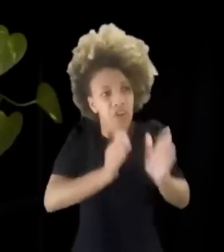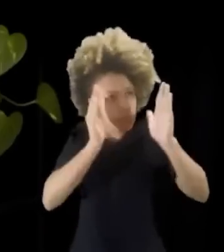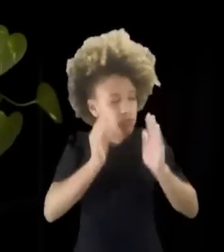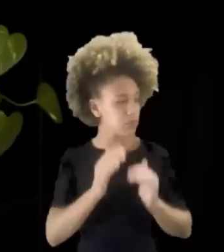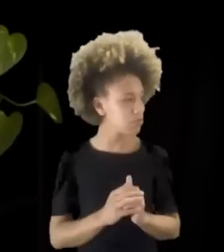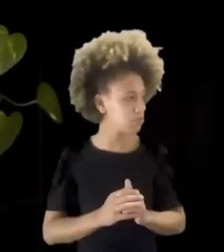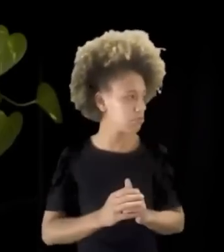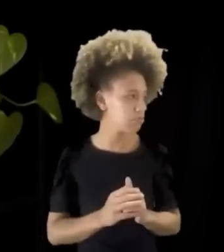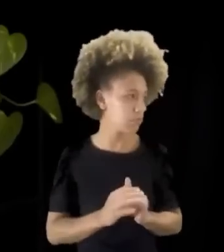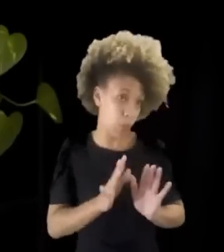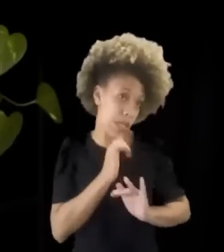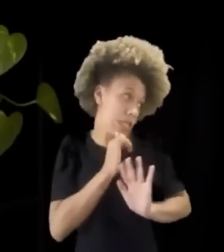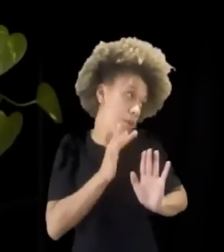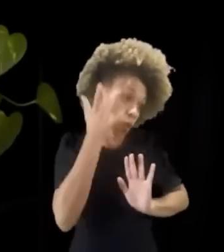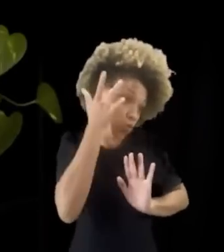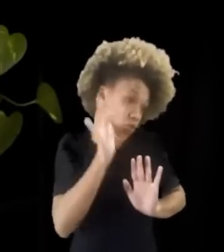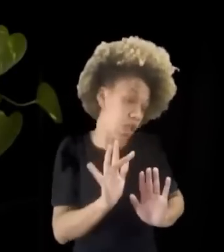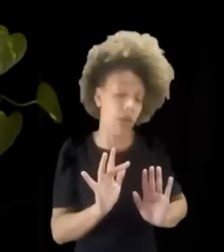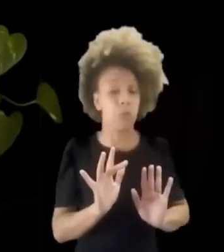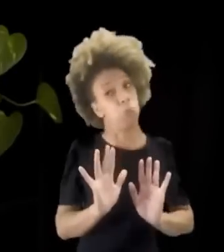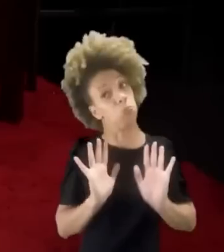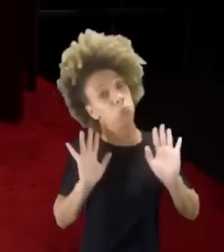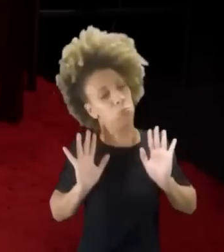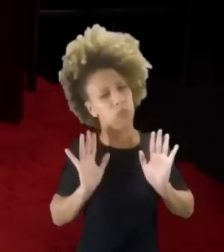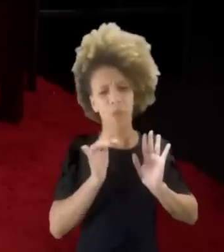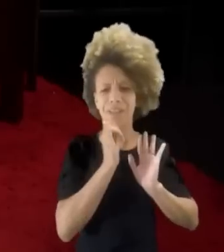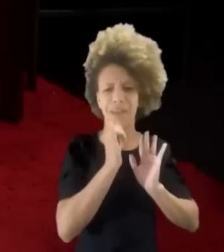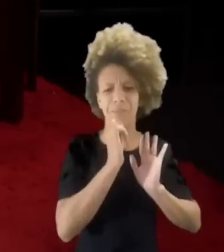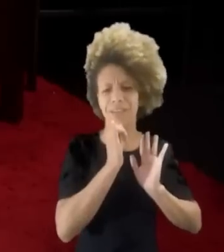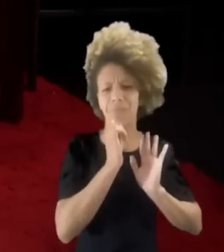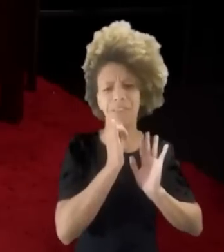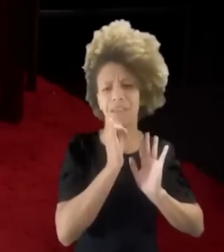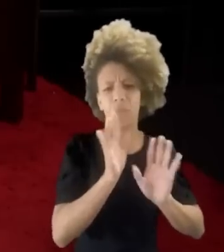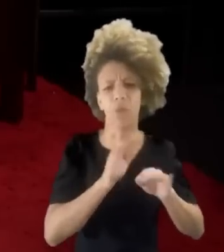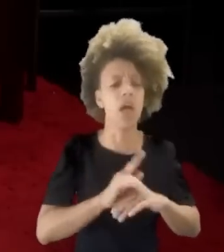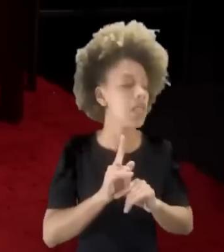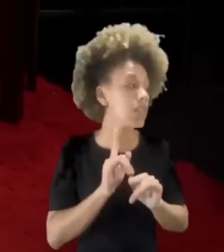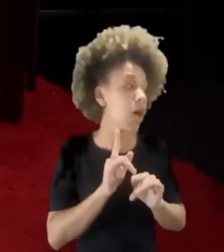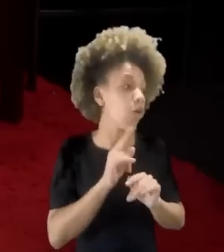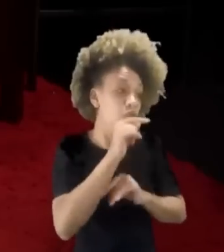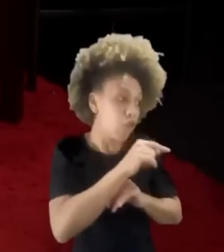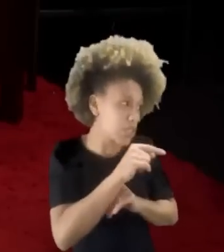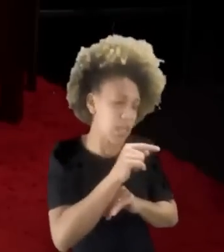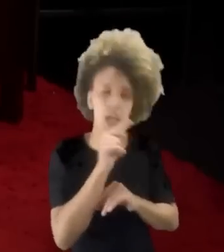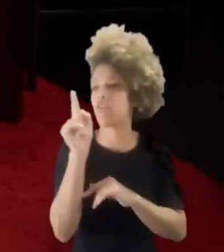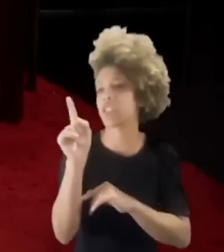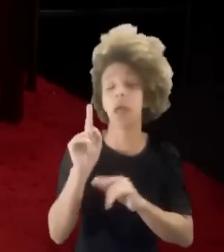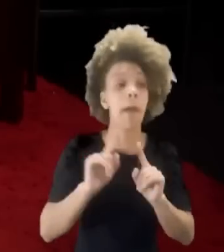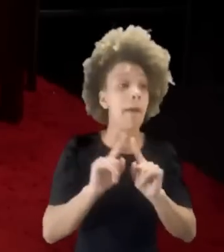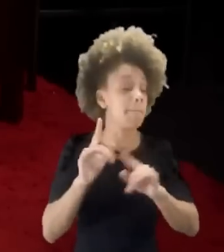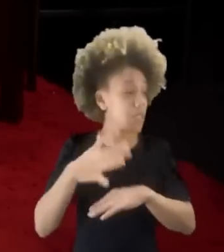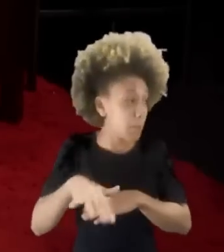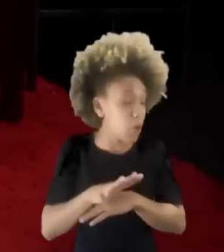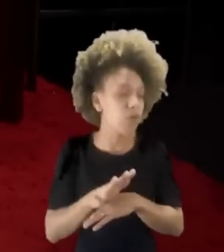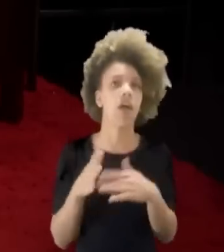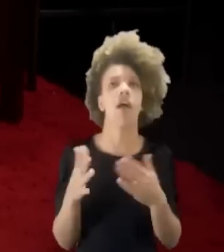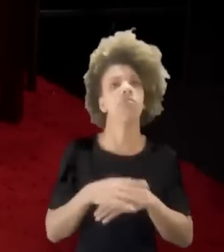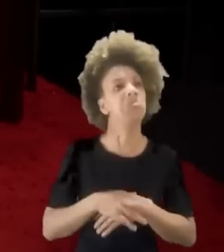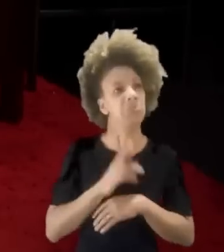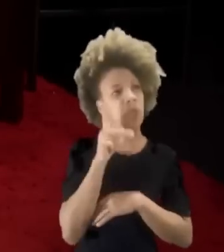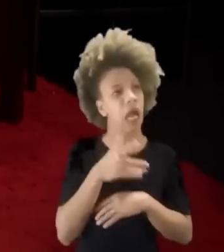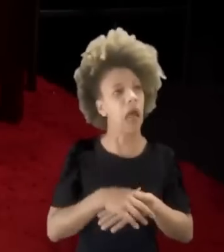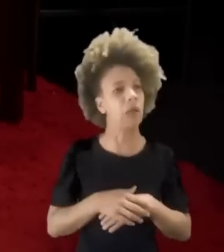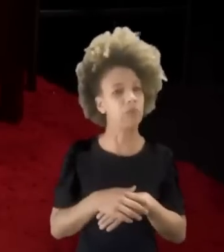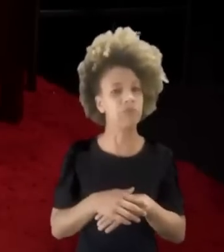tô dando exemplo não sei será tô dando exemplo assim não cliente final você mas a maioria fala assim pô que do